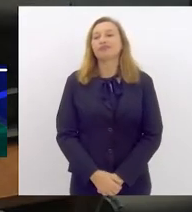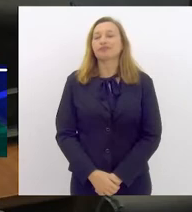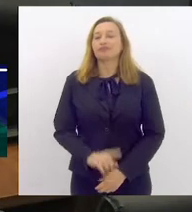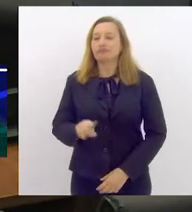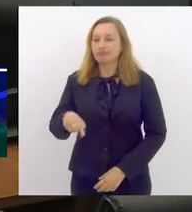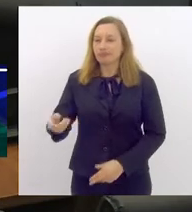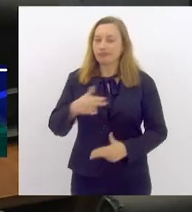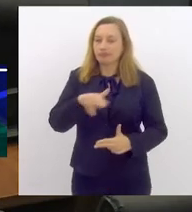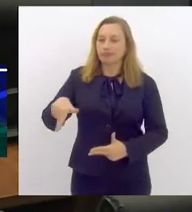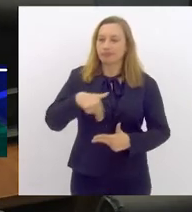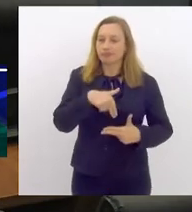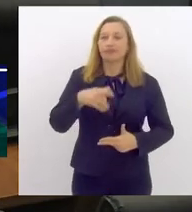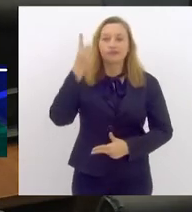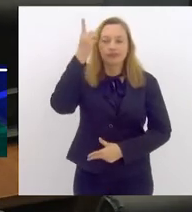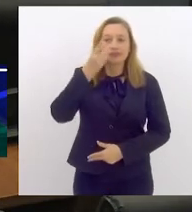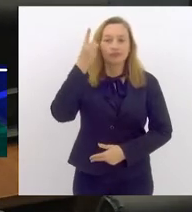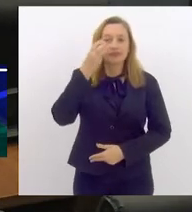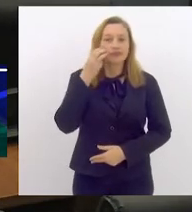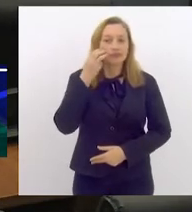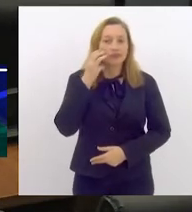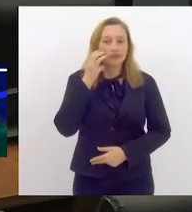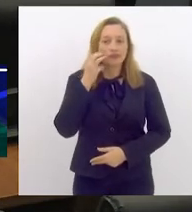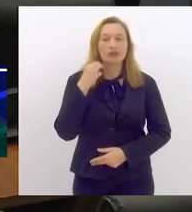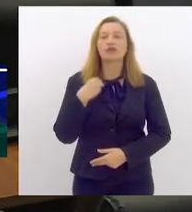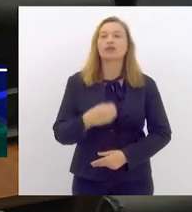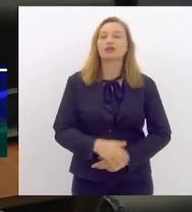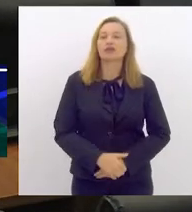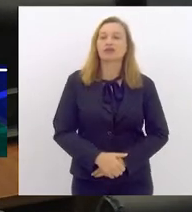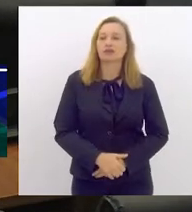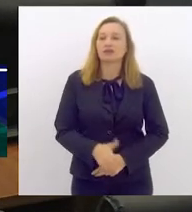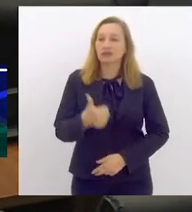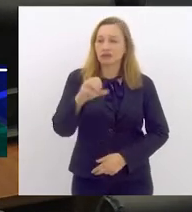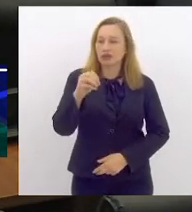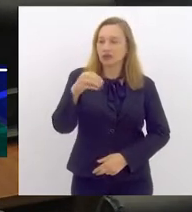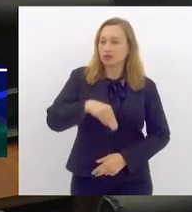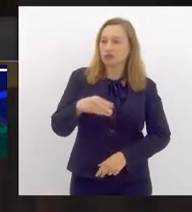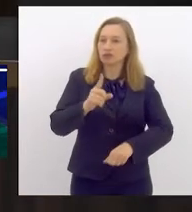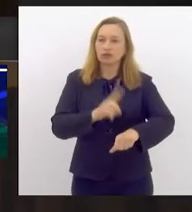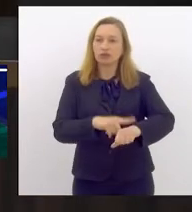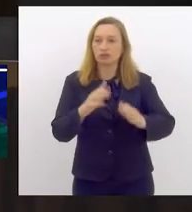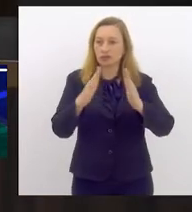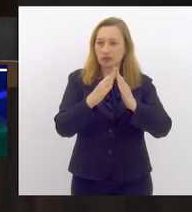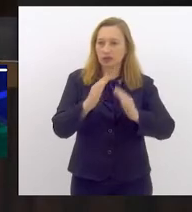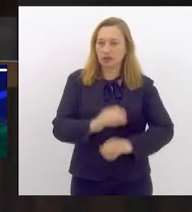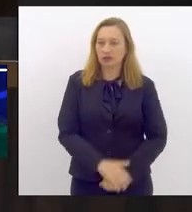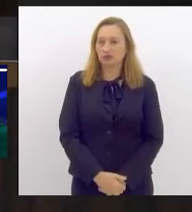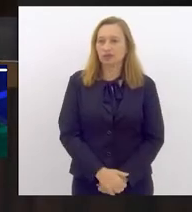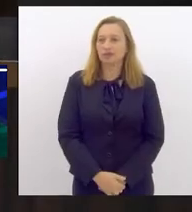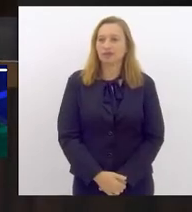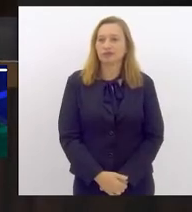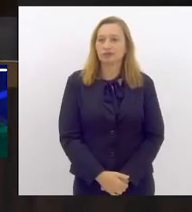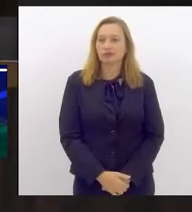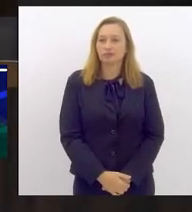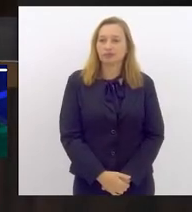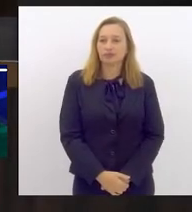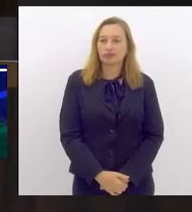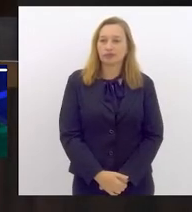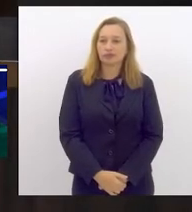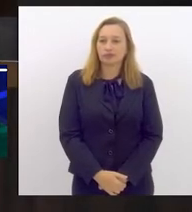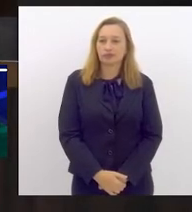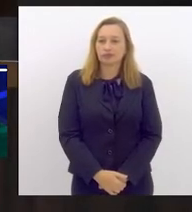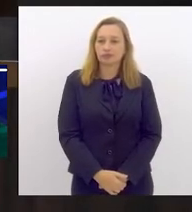o próximo orador inscrito ao Nobre Deputado waldeck Carneiro vossa excelência dispõe de dez minutos no tempo regimental